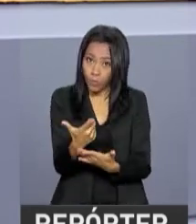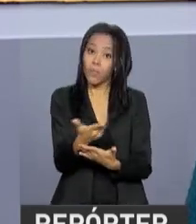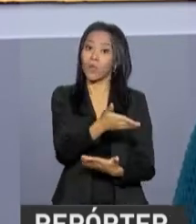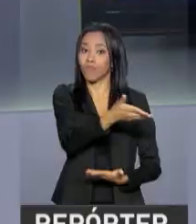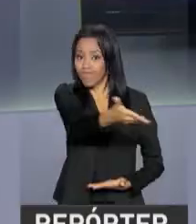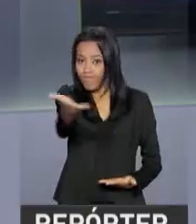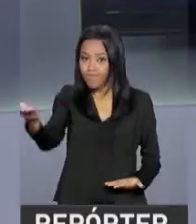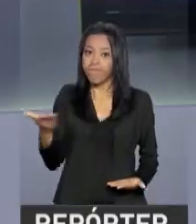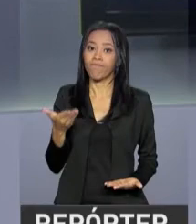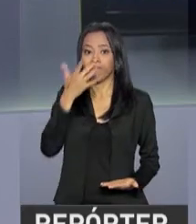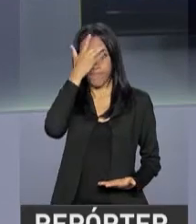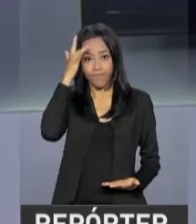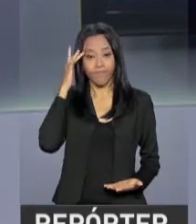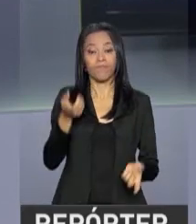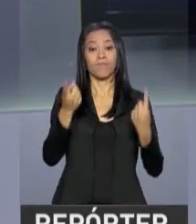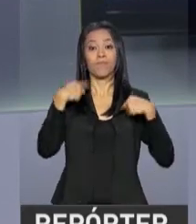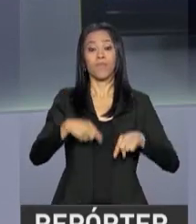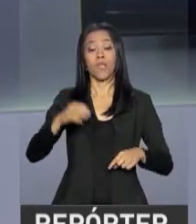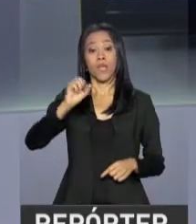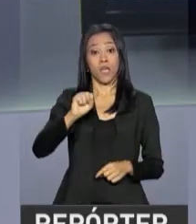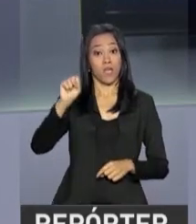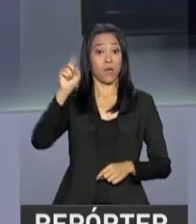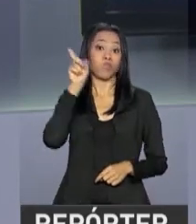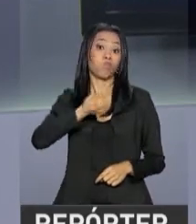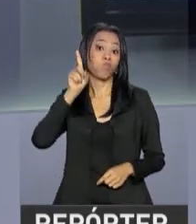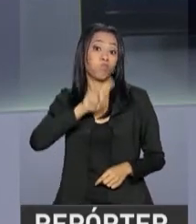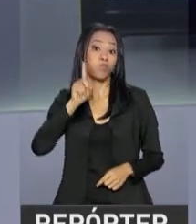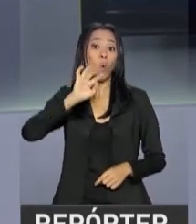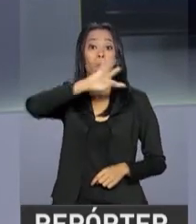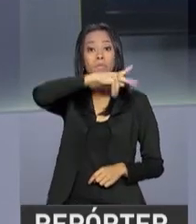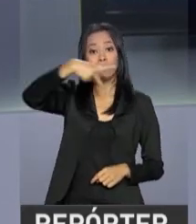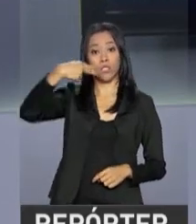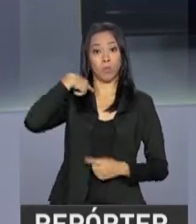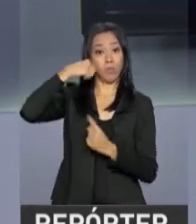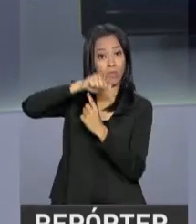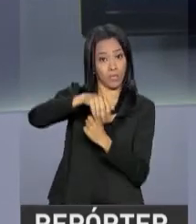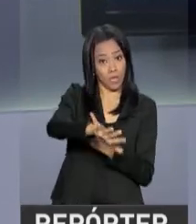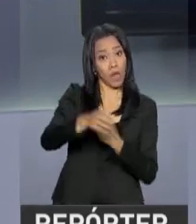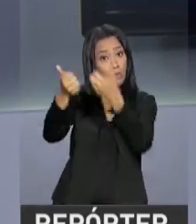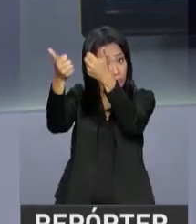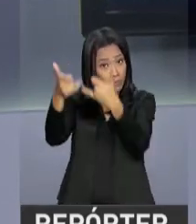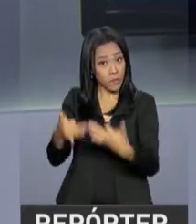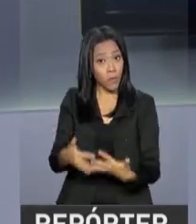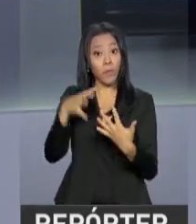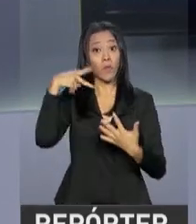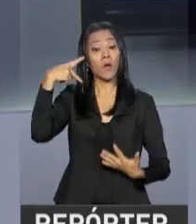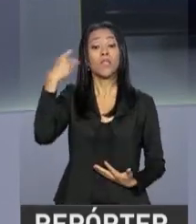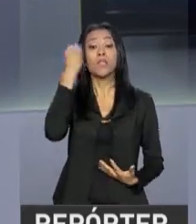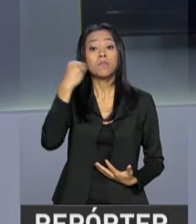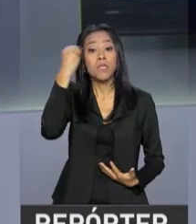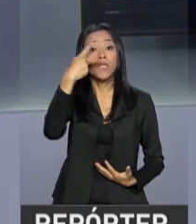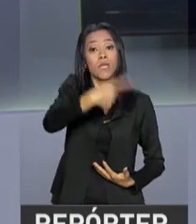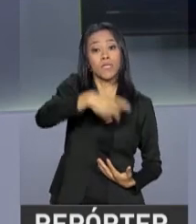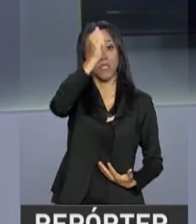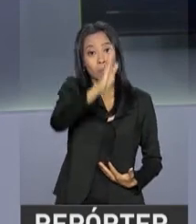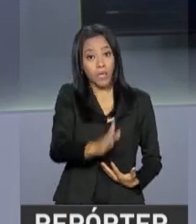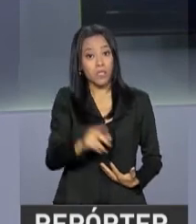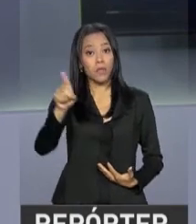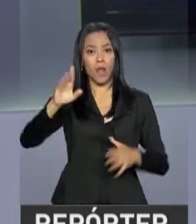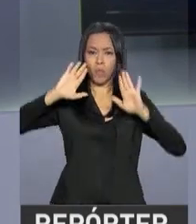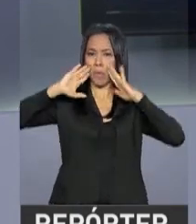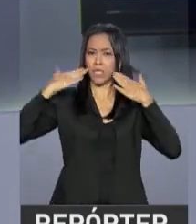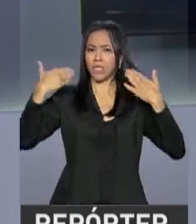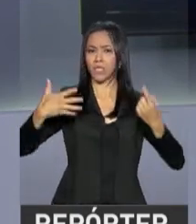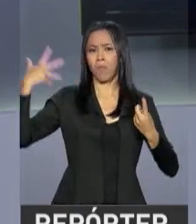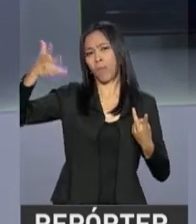nos estados unidos o presidente do banco central ilan goldfajn e falou sobre a experiência brasileira em um painel que reuniu